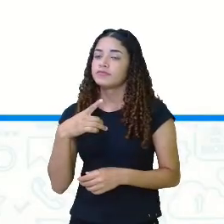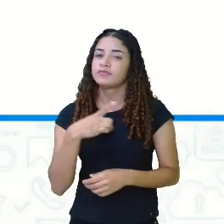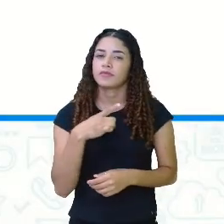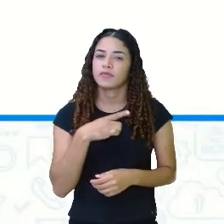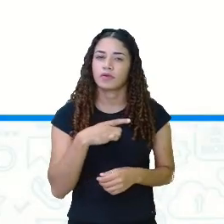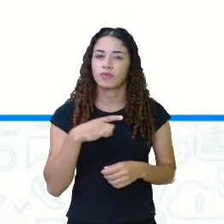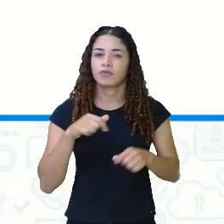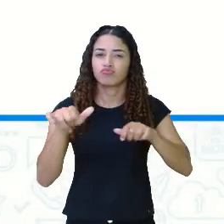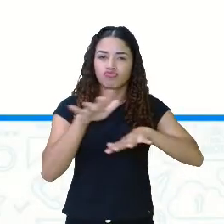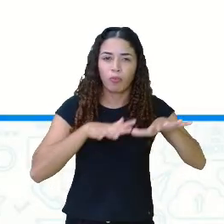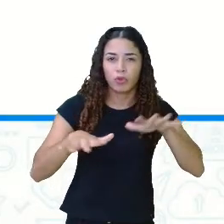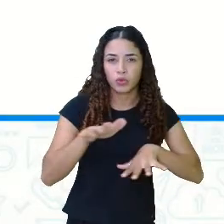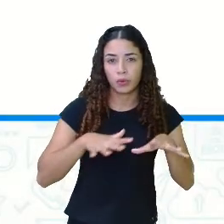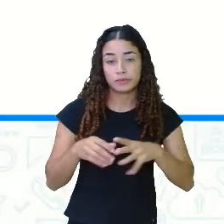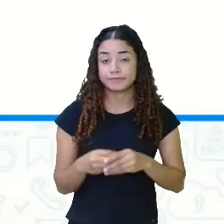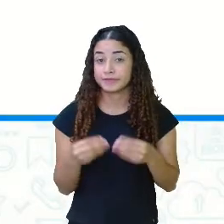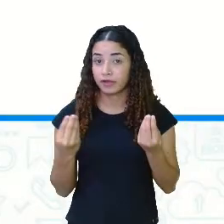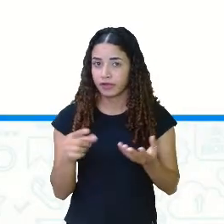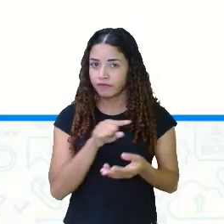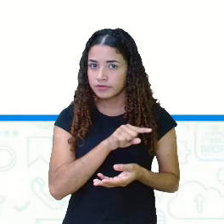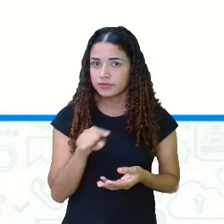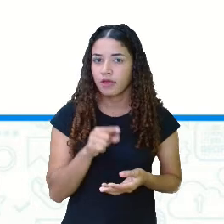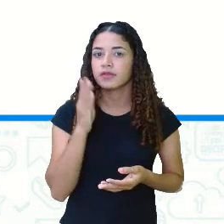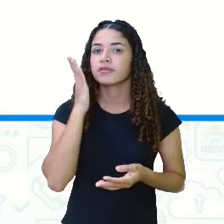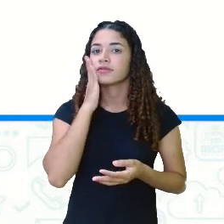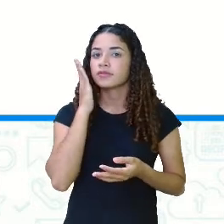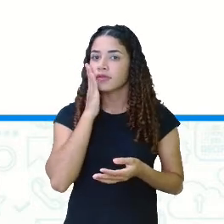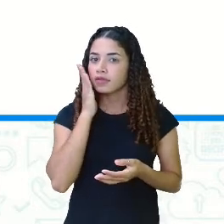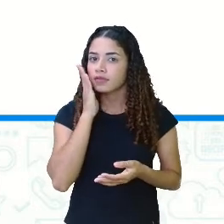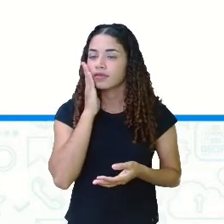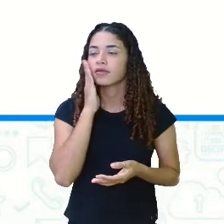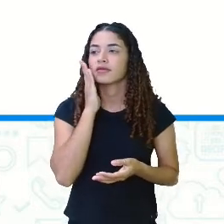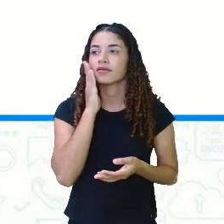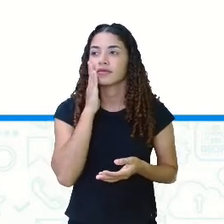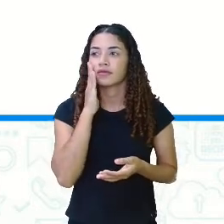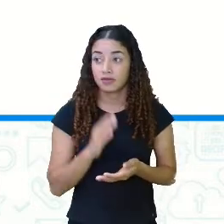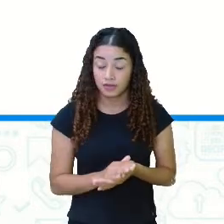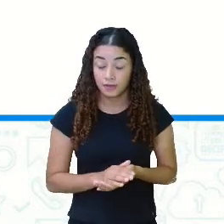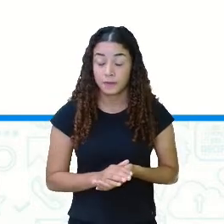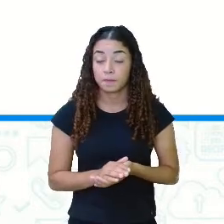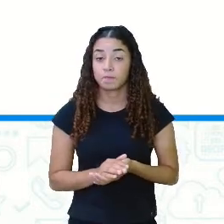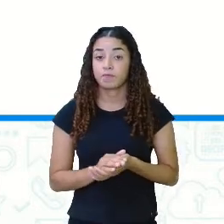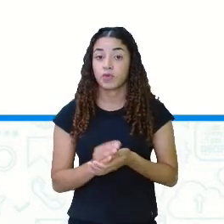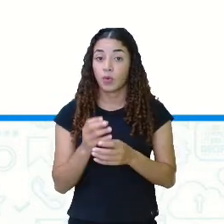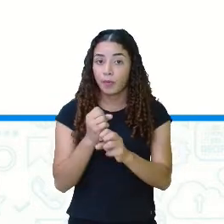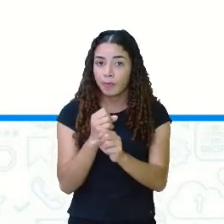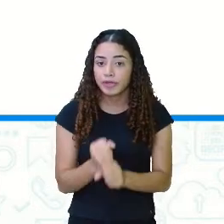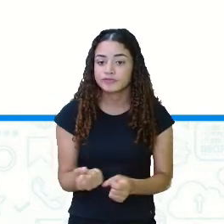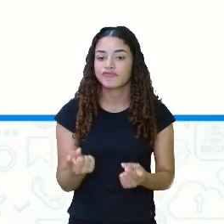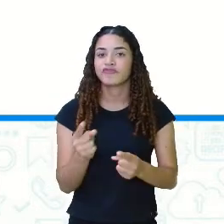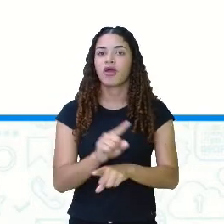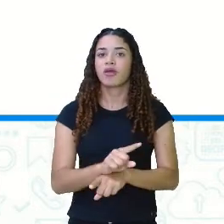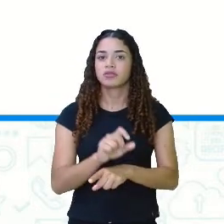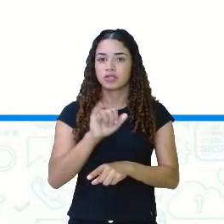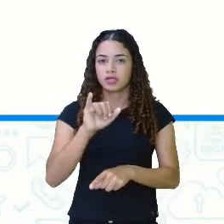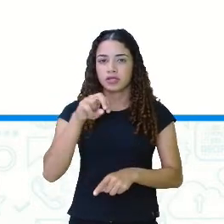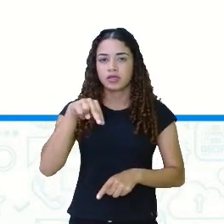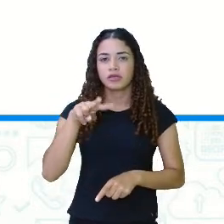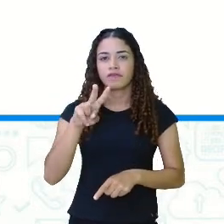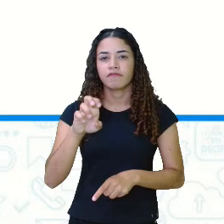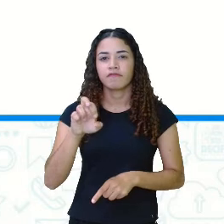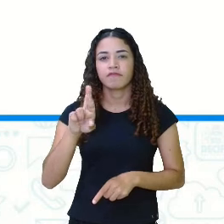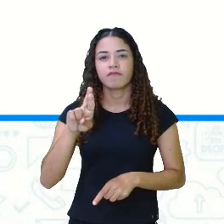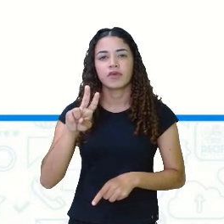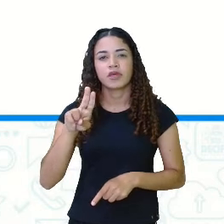dominó para vocês entenderem exatamente essa questão das operações inversas. Por quê? Eu